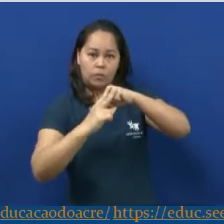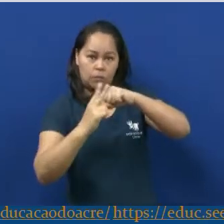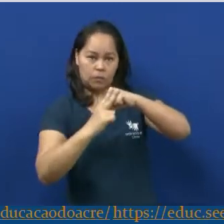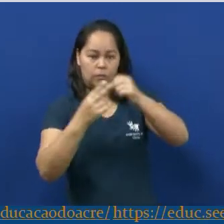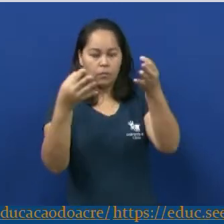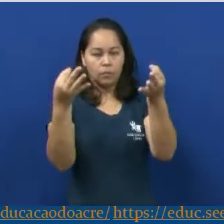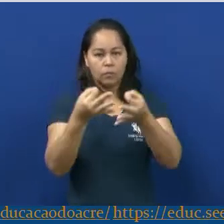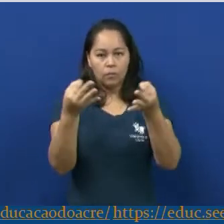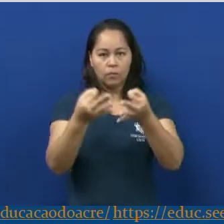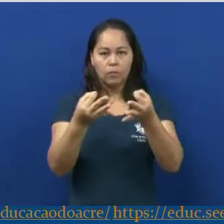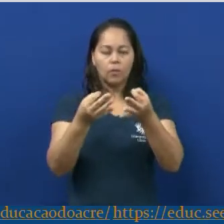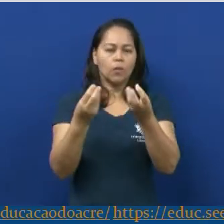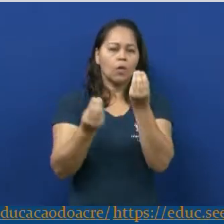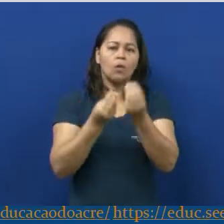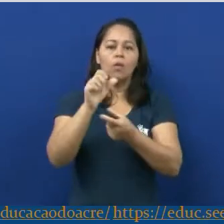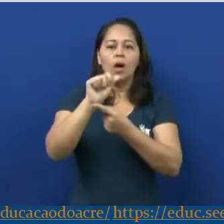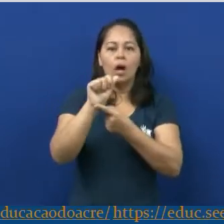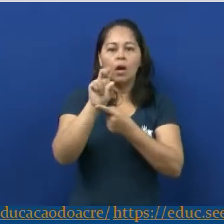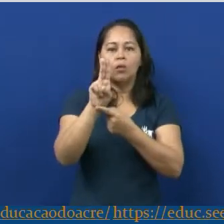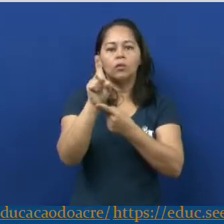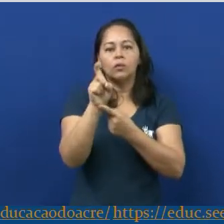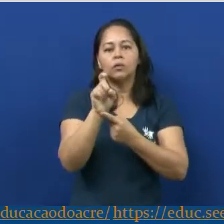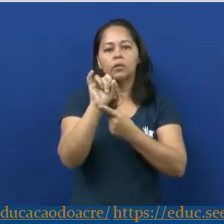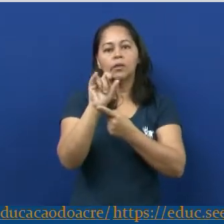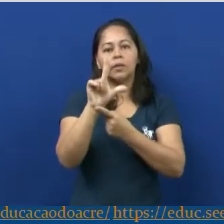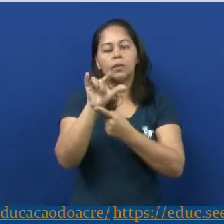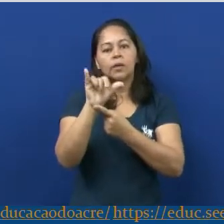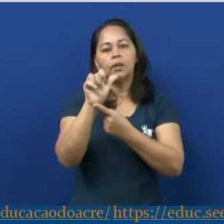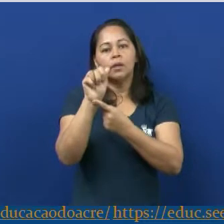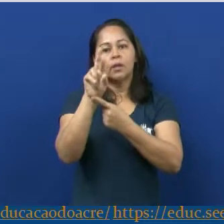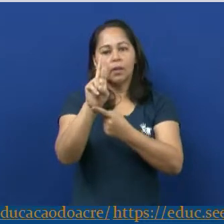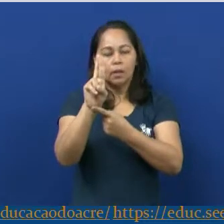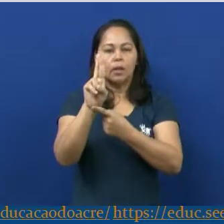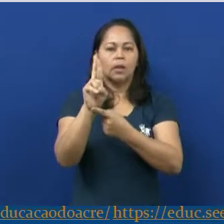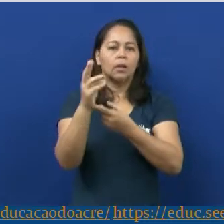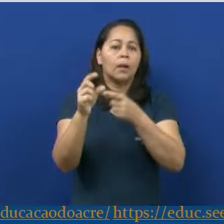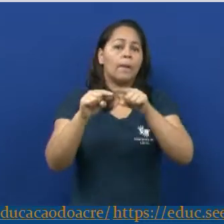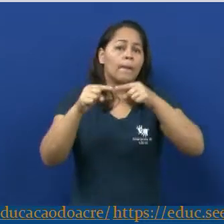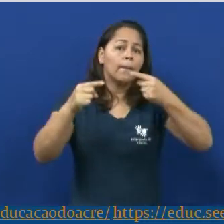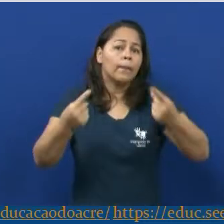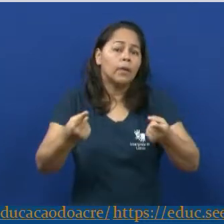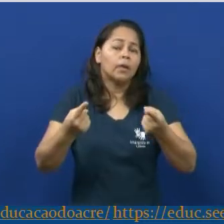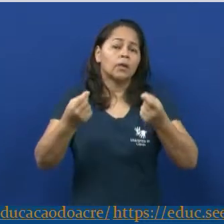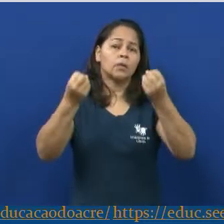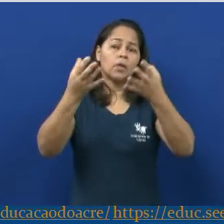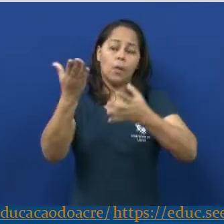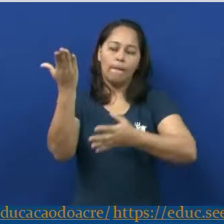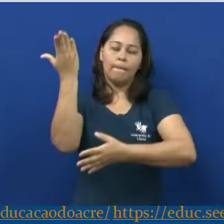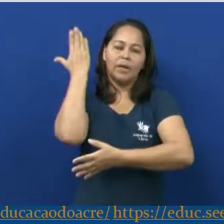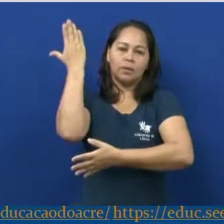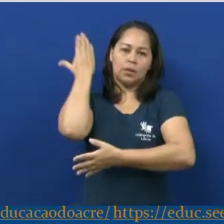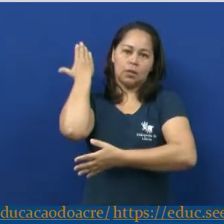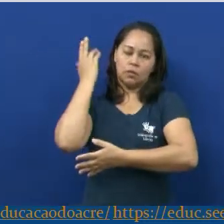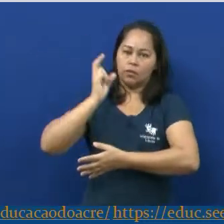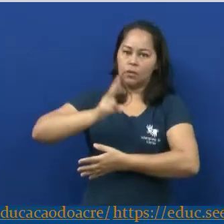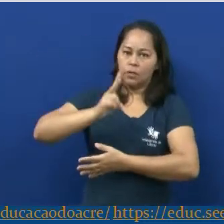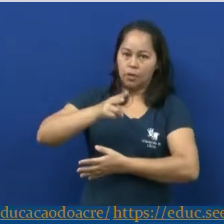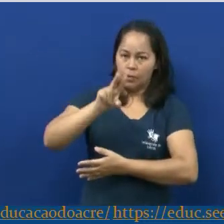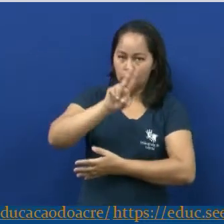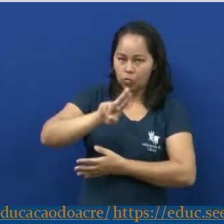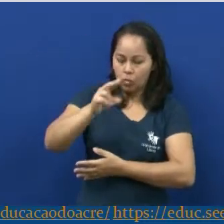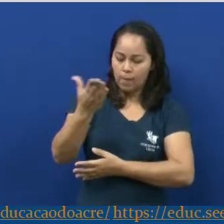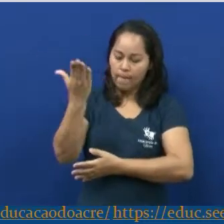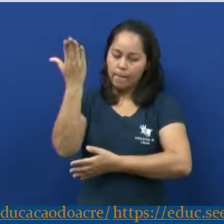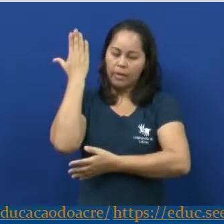que leva com ele o auxiliar do present perfect ele vem no presente mas ele é usado para falar coisas de passado e um